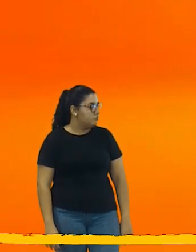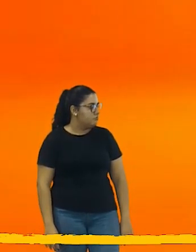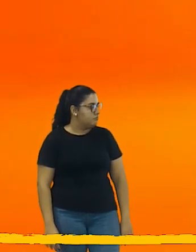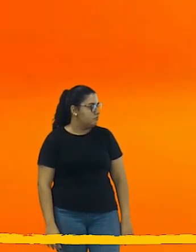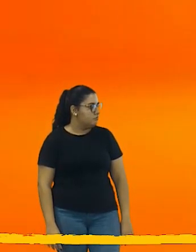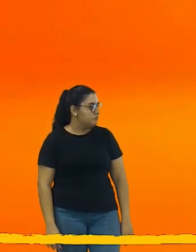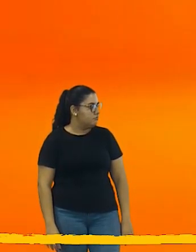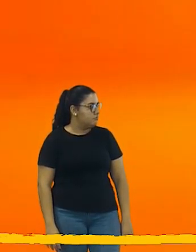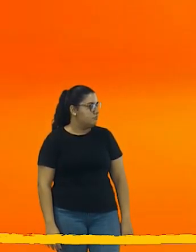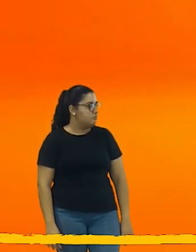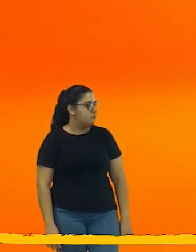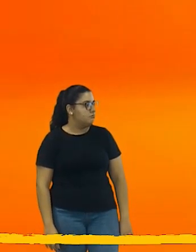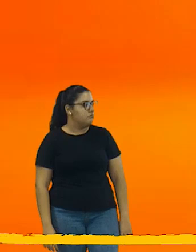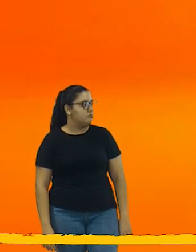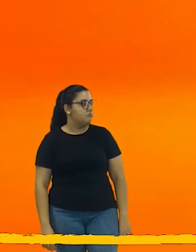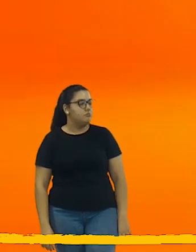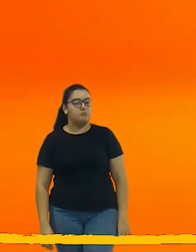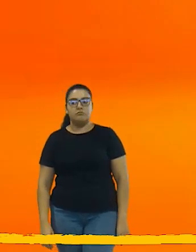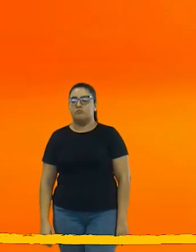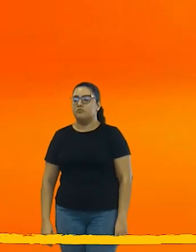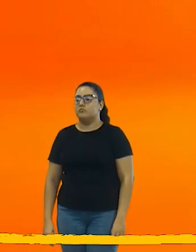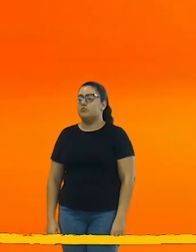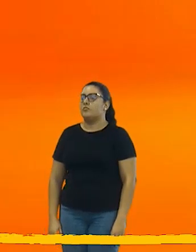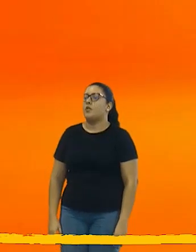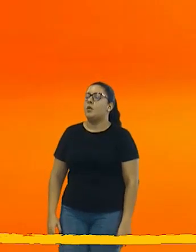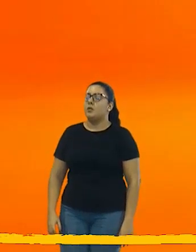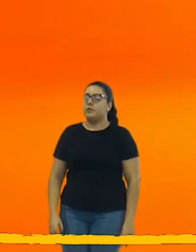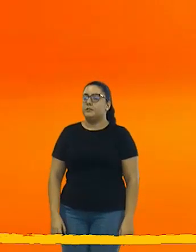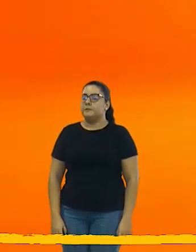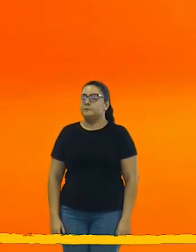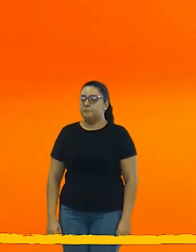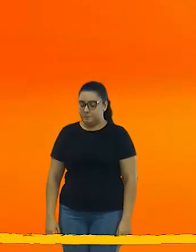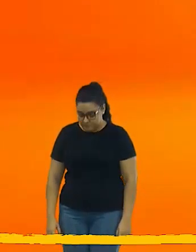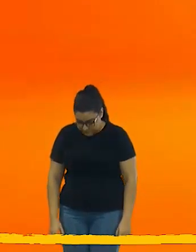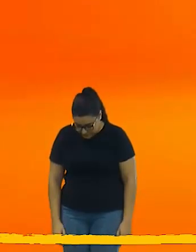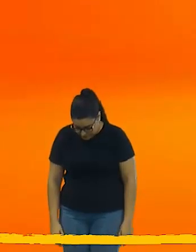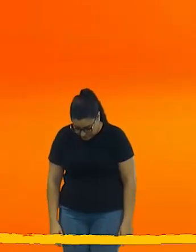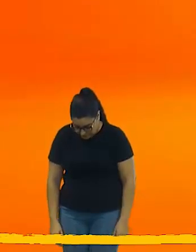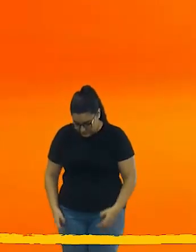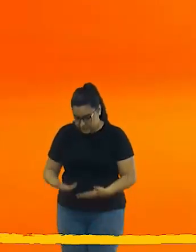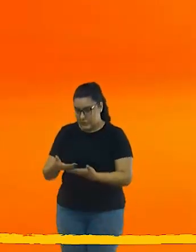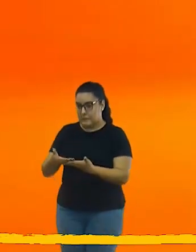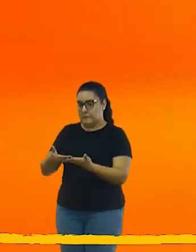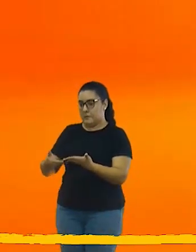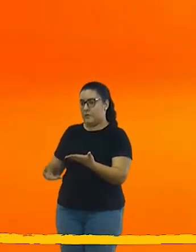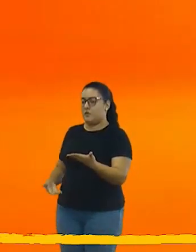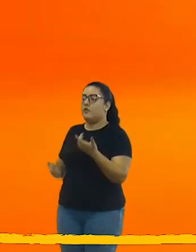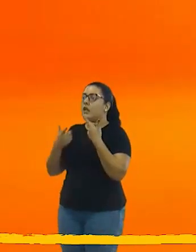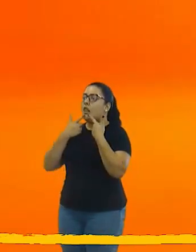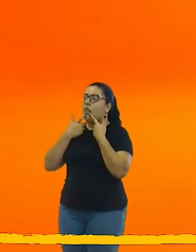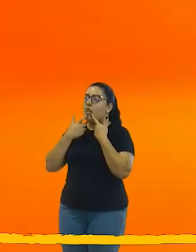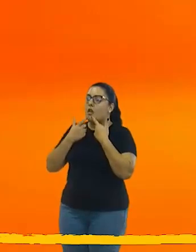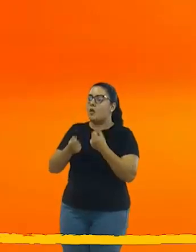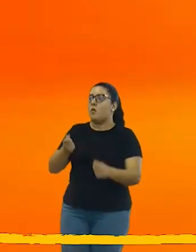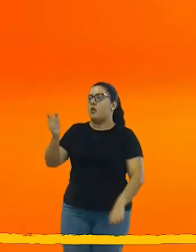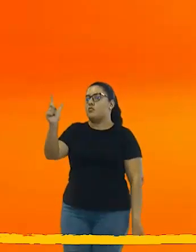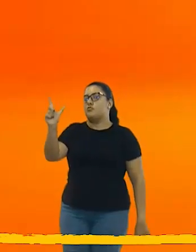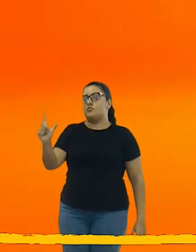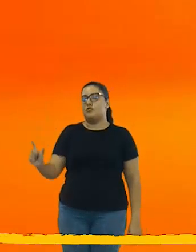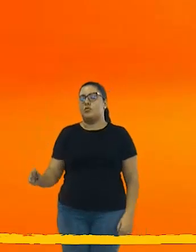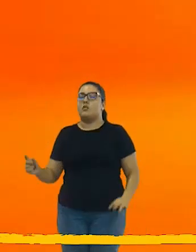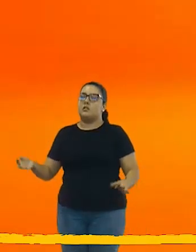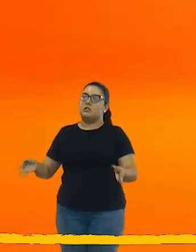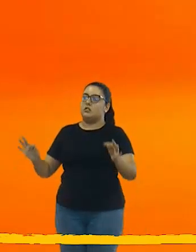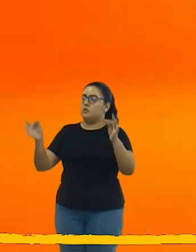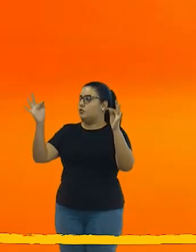Número 5. Competência diária número 5, da prova de linguagens, códigos e suas